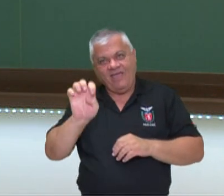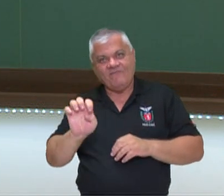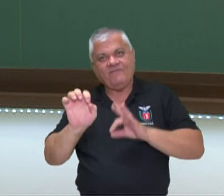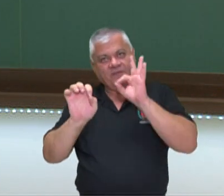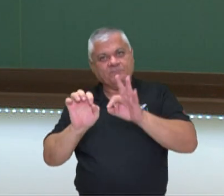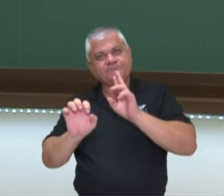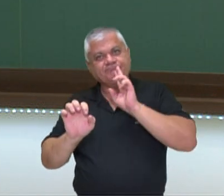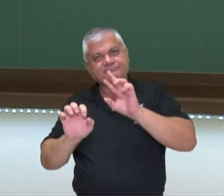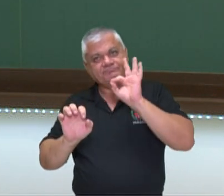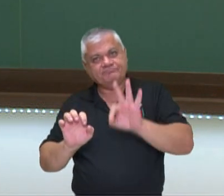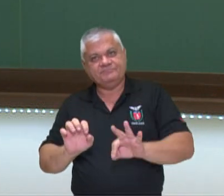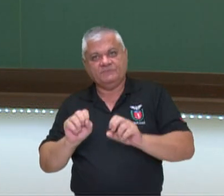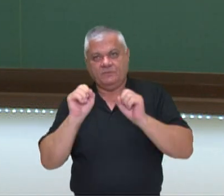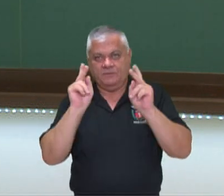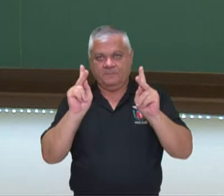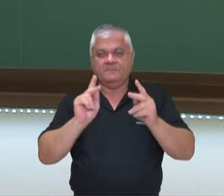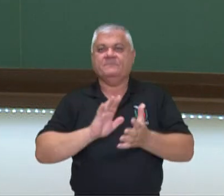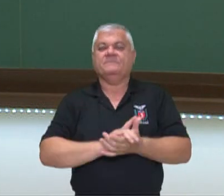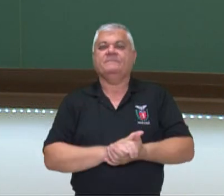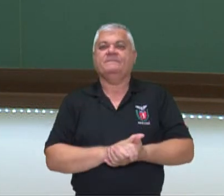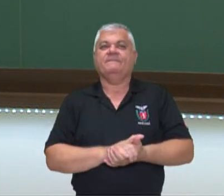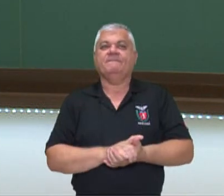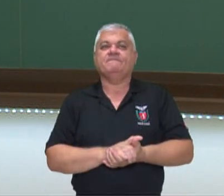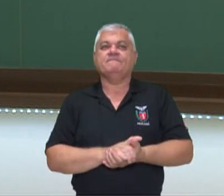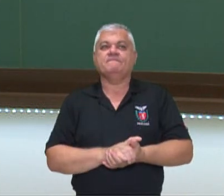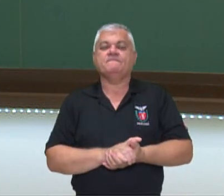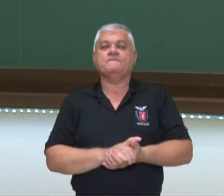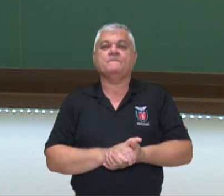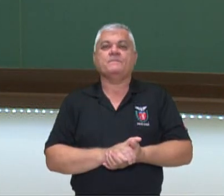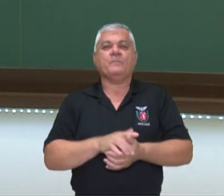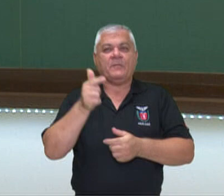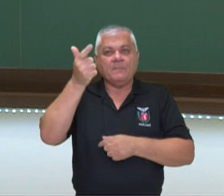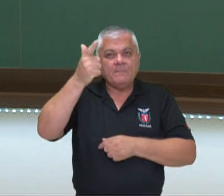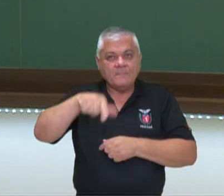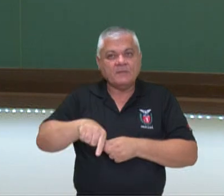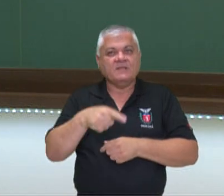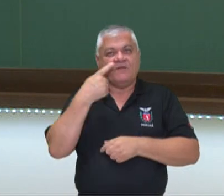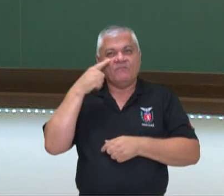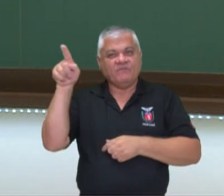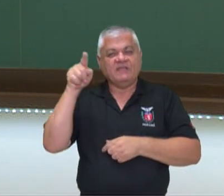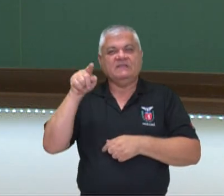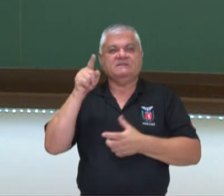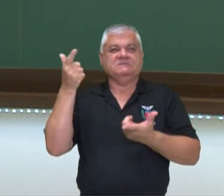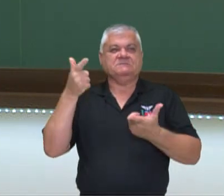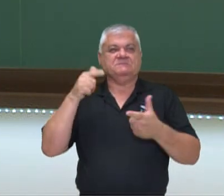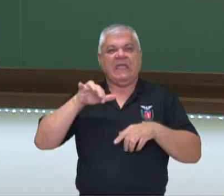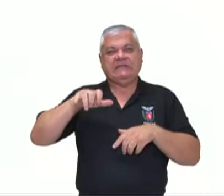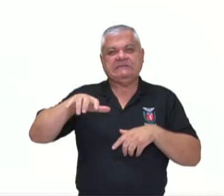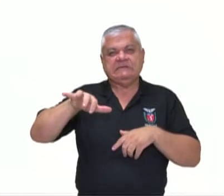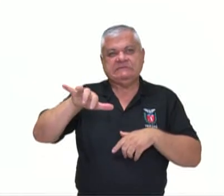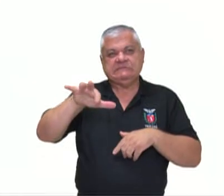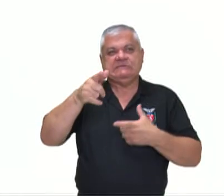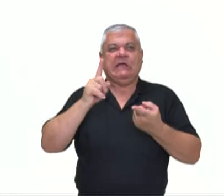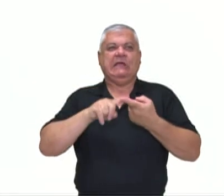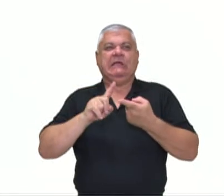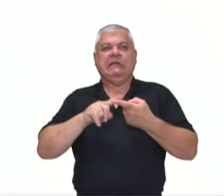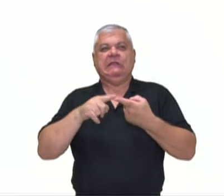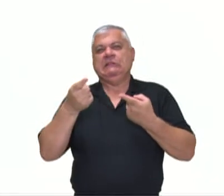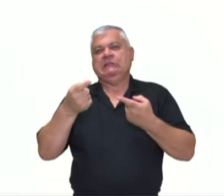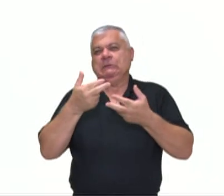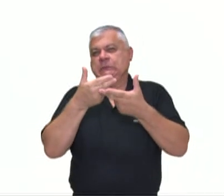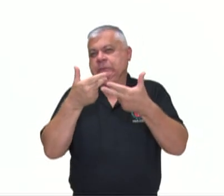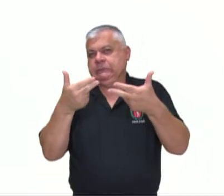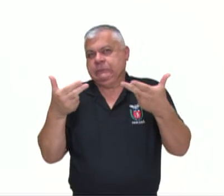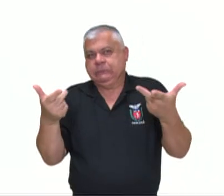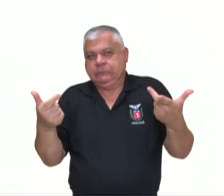sendo have, ok? Agora nós temos aqui, insects ate legs. doesn't have or